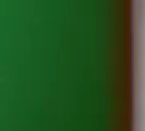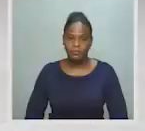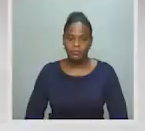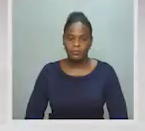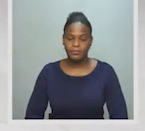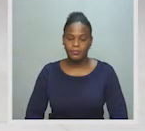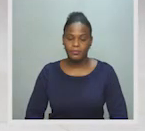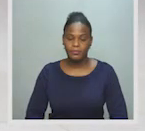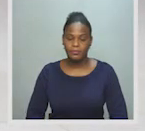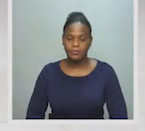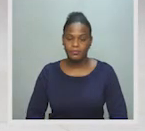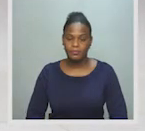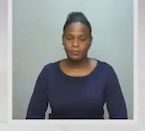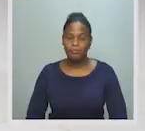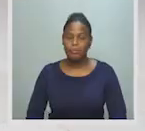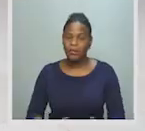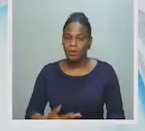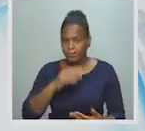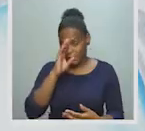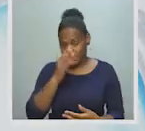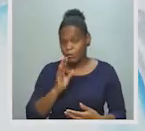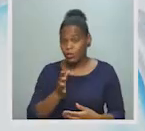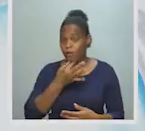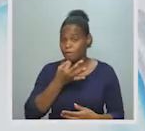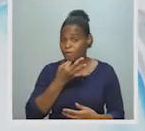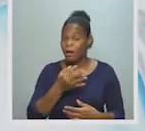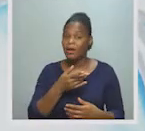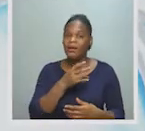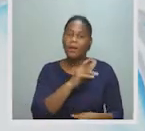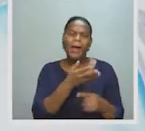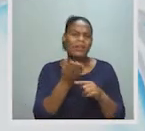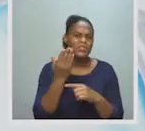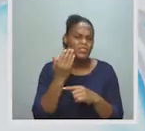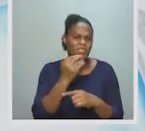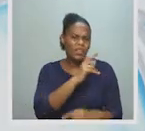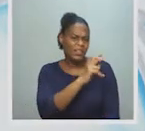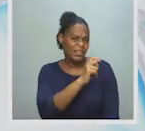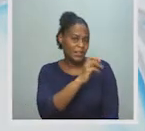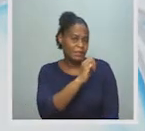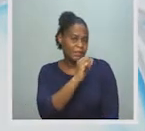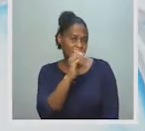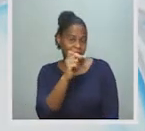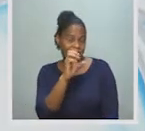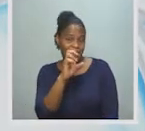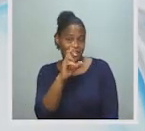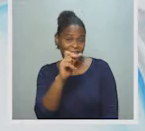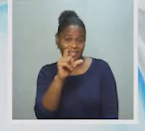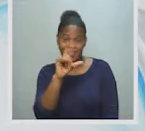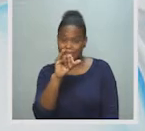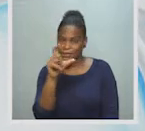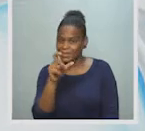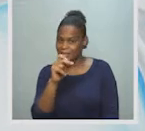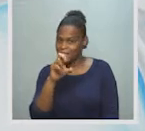Tendo em conta que já falamos sobre ressacralização, sobre o fundamentalismo